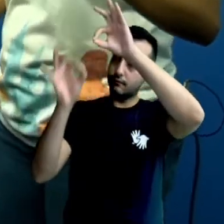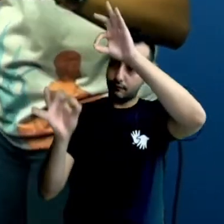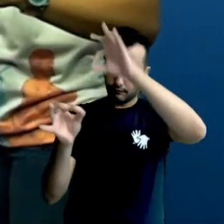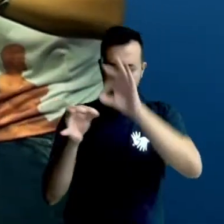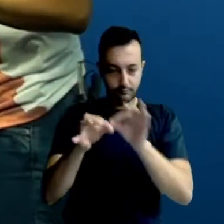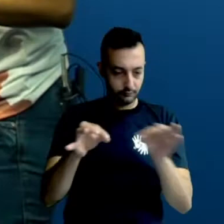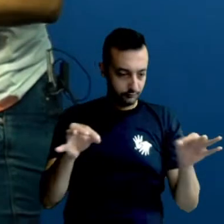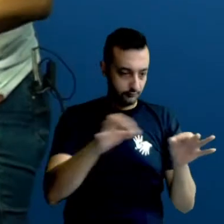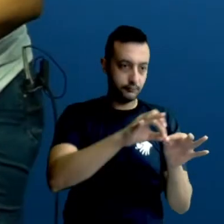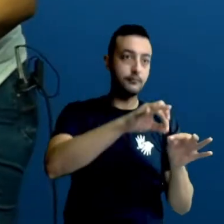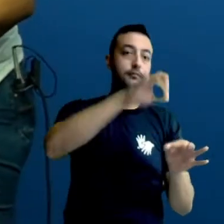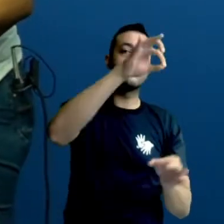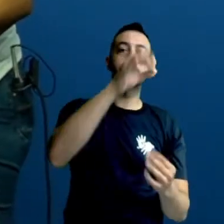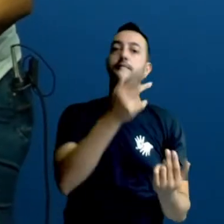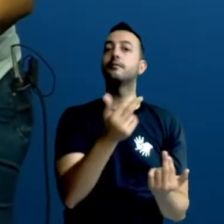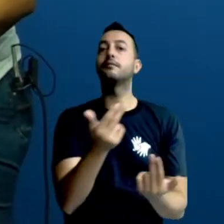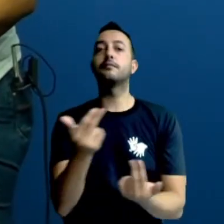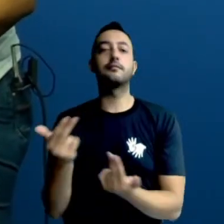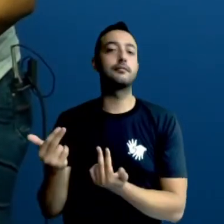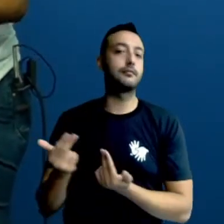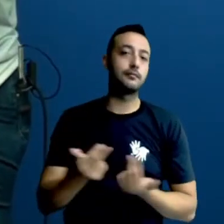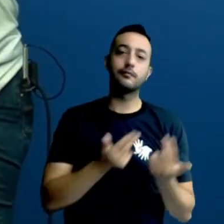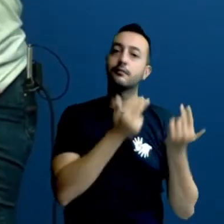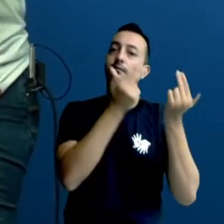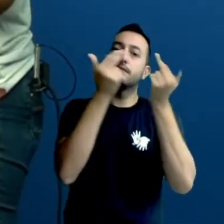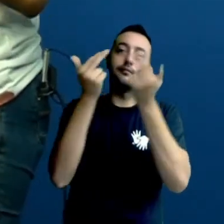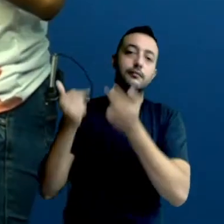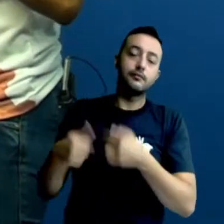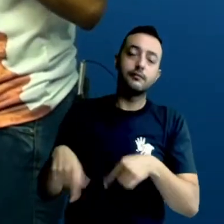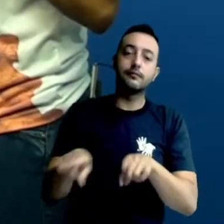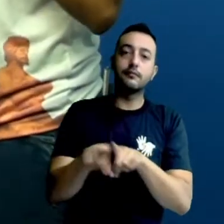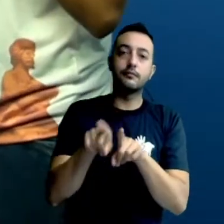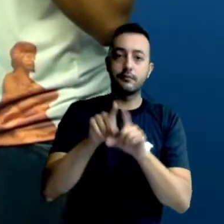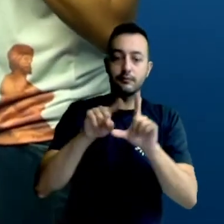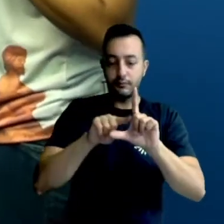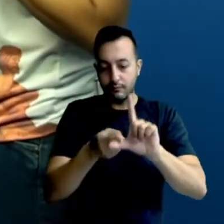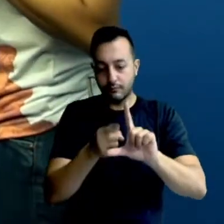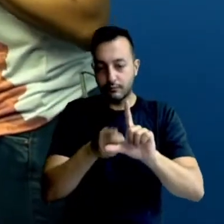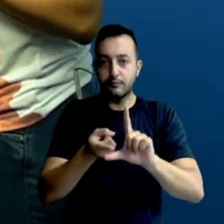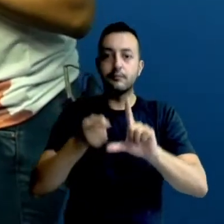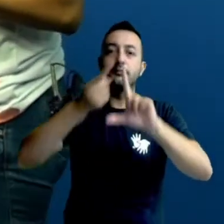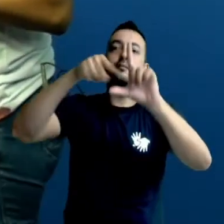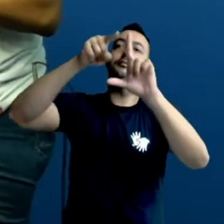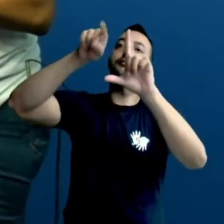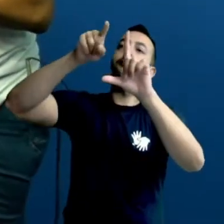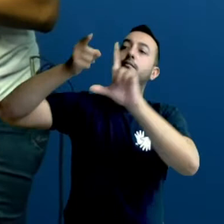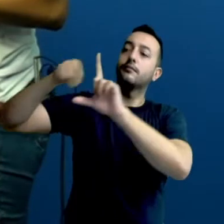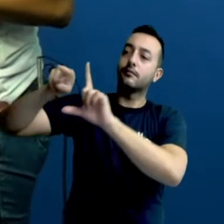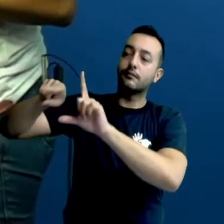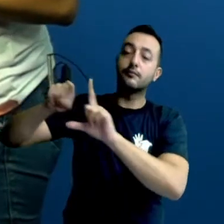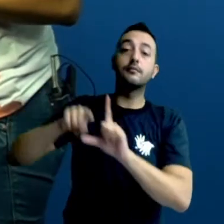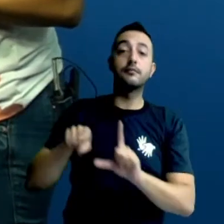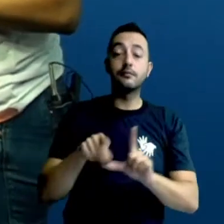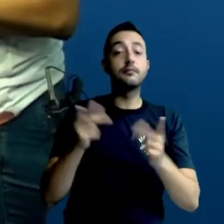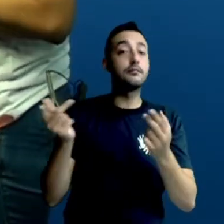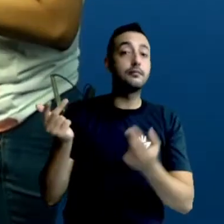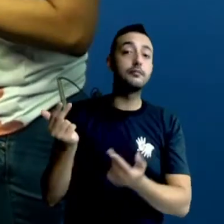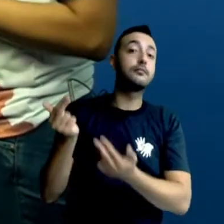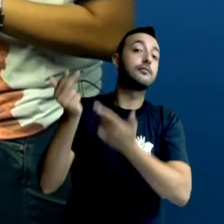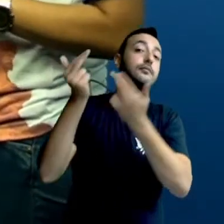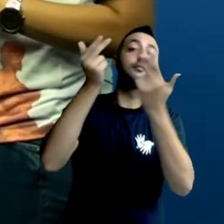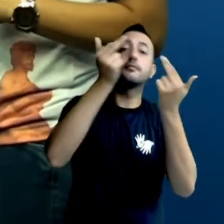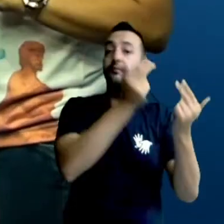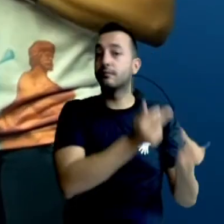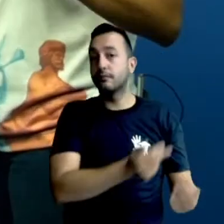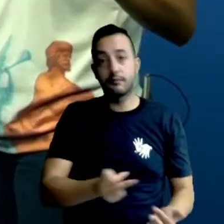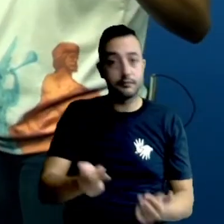Polígono regular tem lados e ângulos internos também. A gente vai falar já já aí dos elementos, né? Os lados e os ângulos internos do polígono regular são